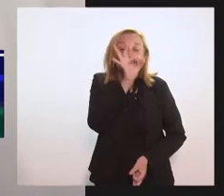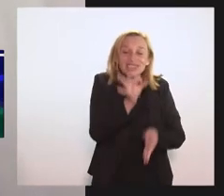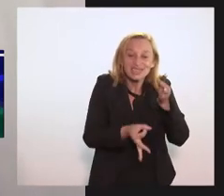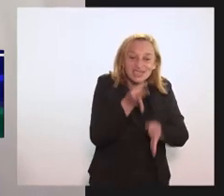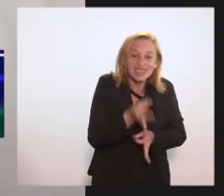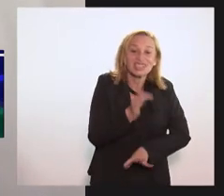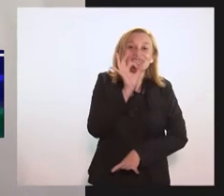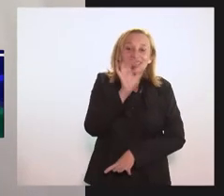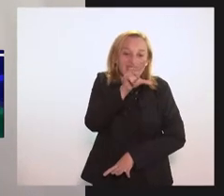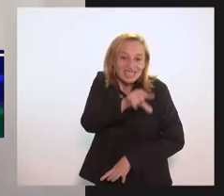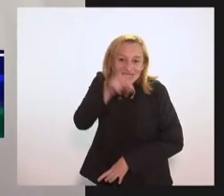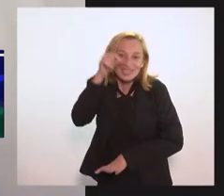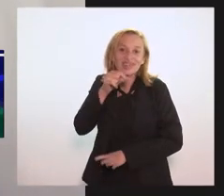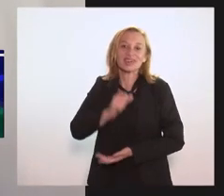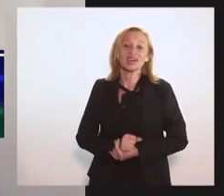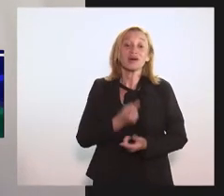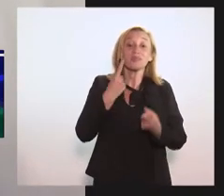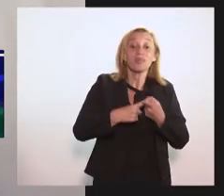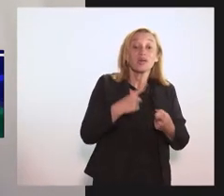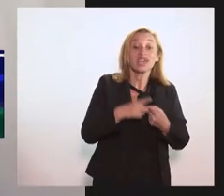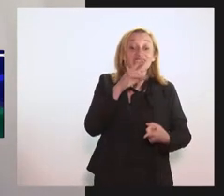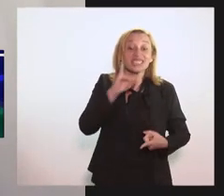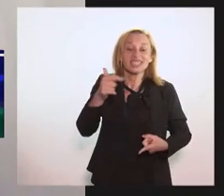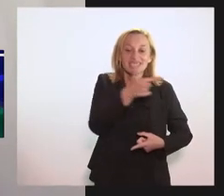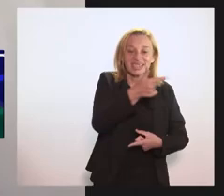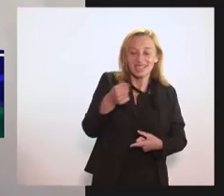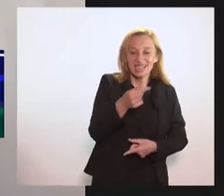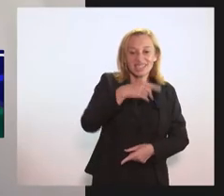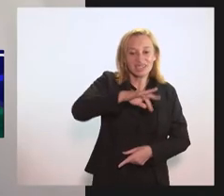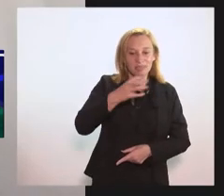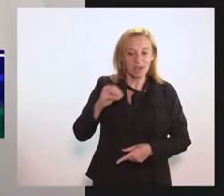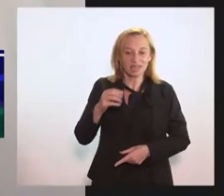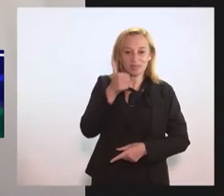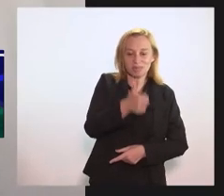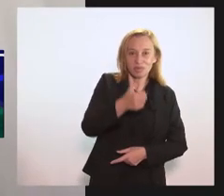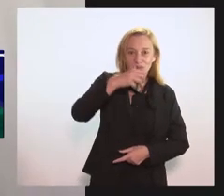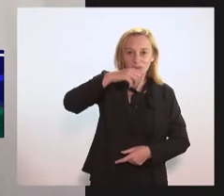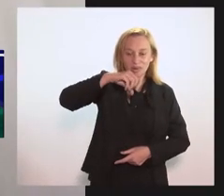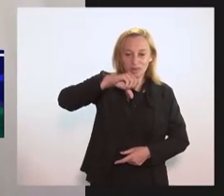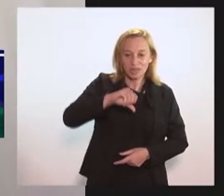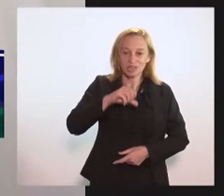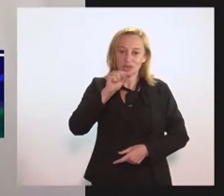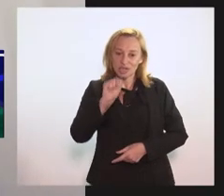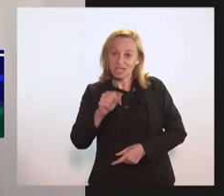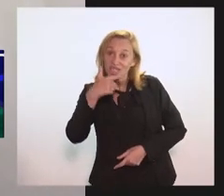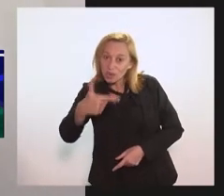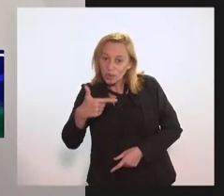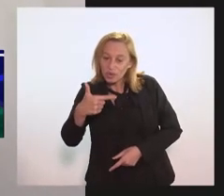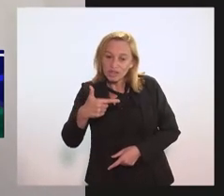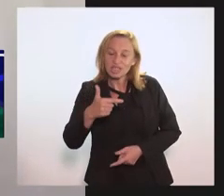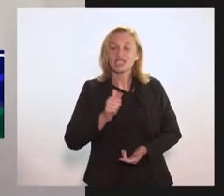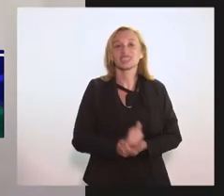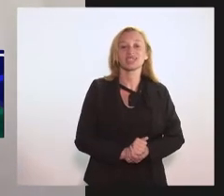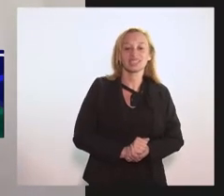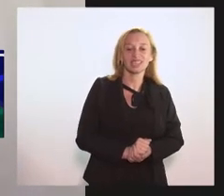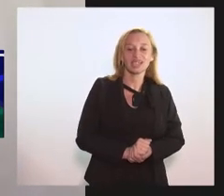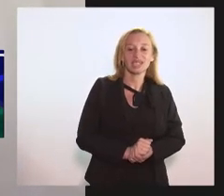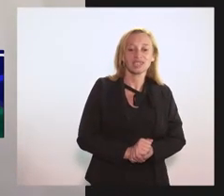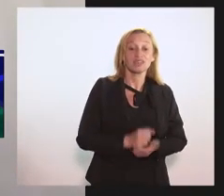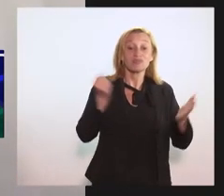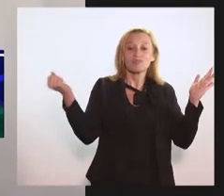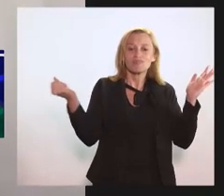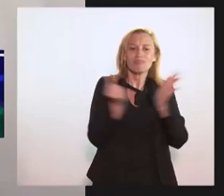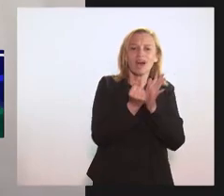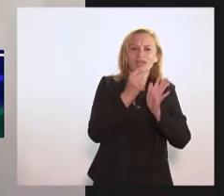justamente escolhido porque no dia 17 de março de 1982 foi o marco